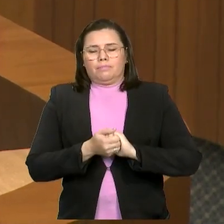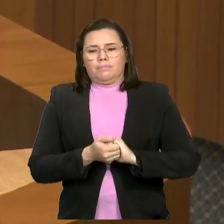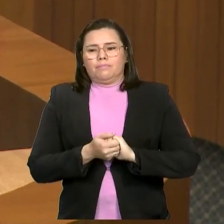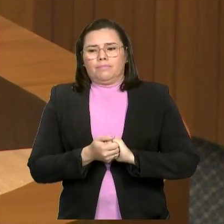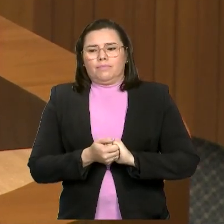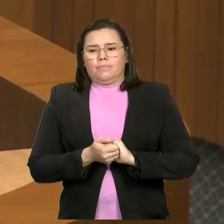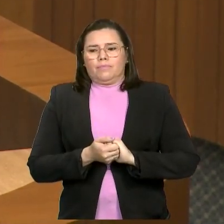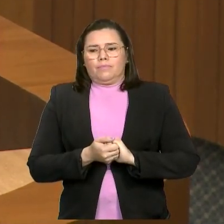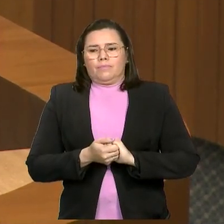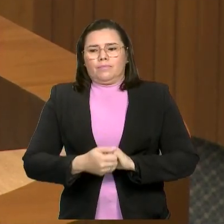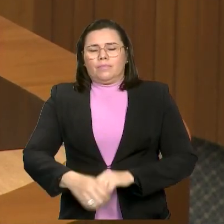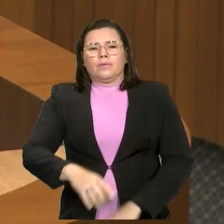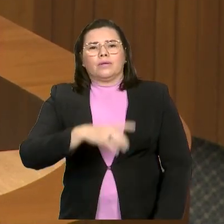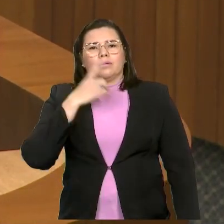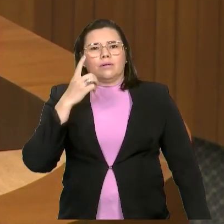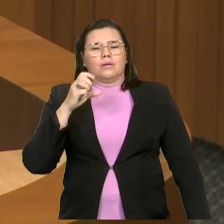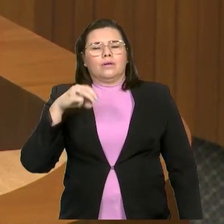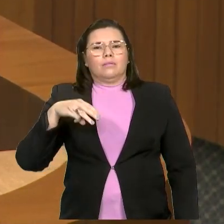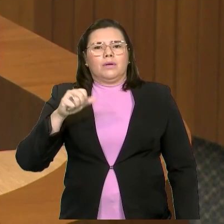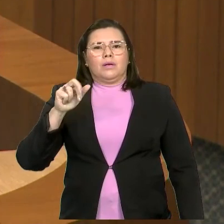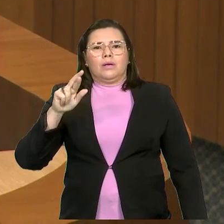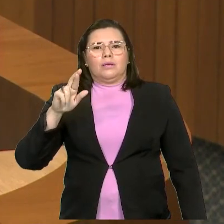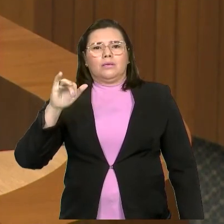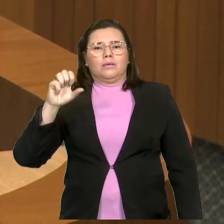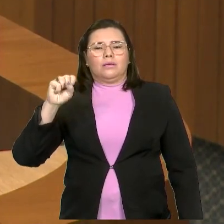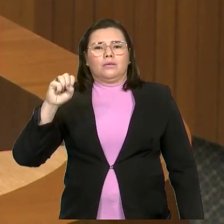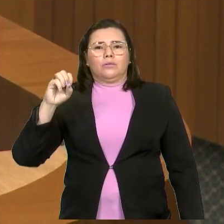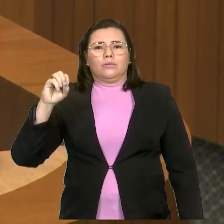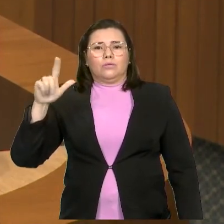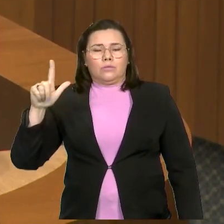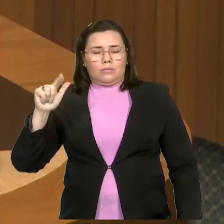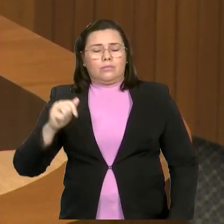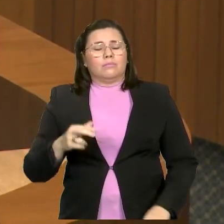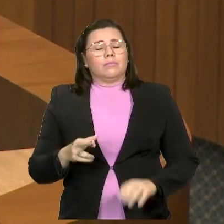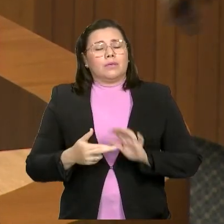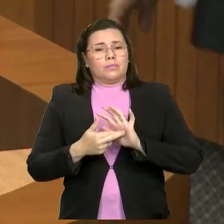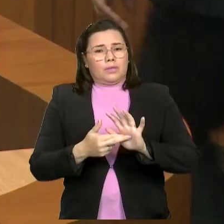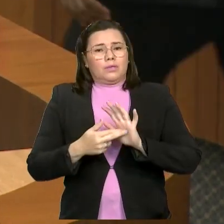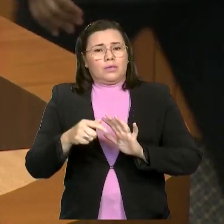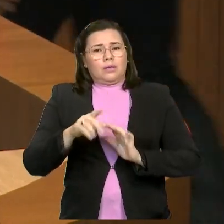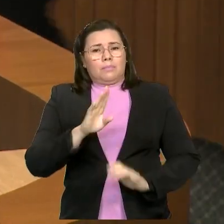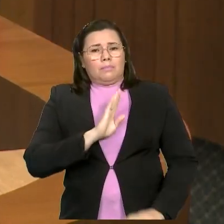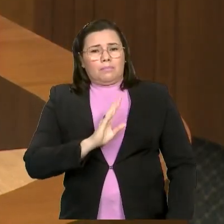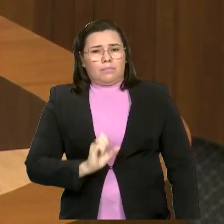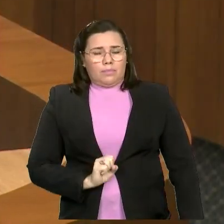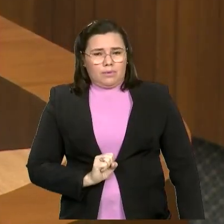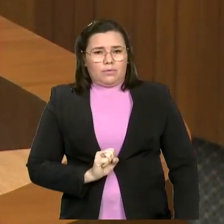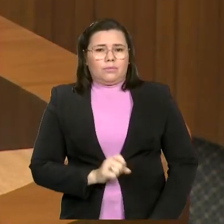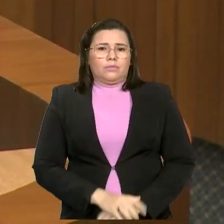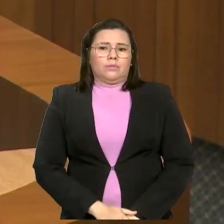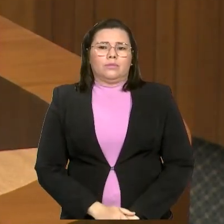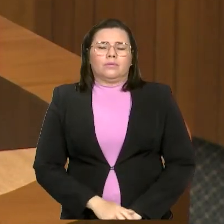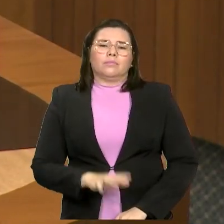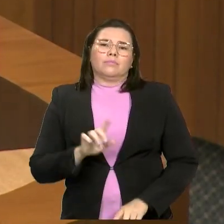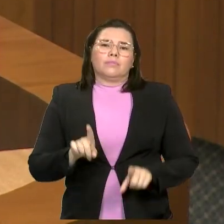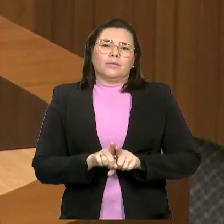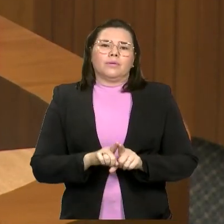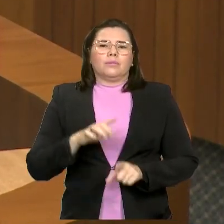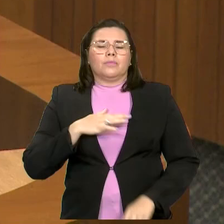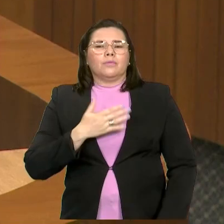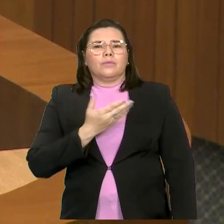deputado Alana Marisol, que representa a região de Balsas, Balsas e região, assim como meu amigo